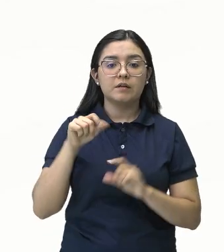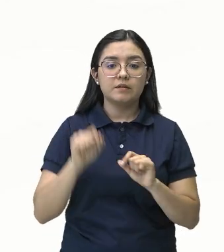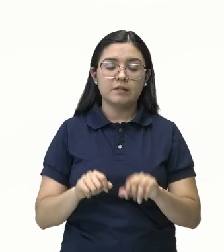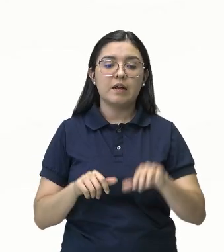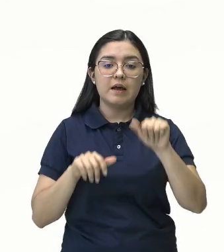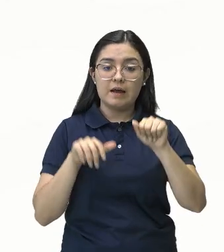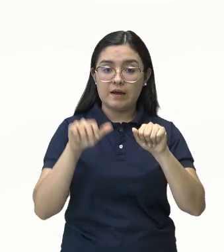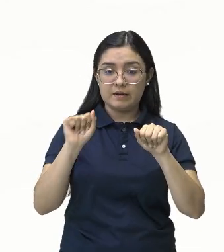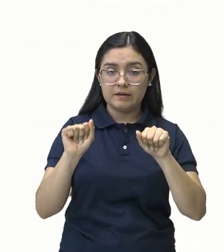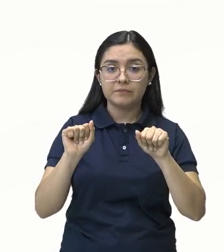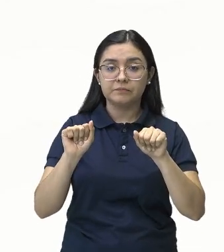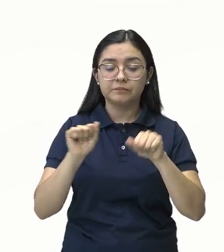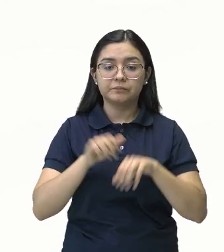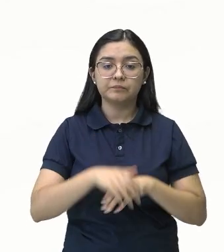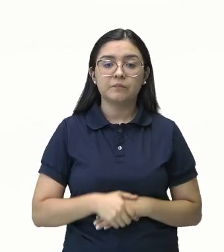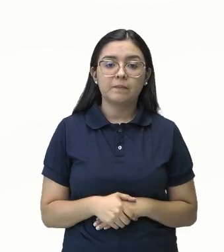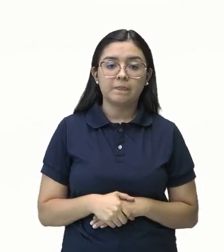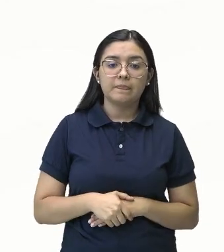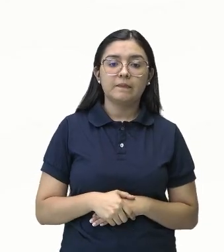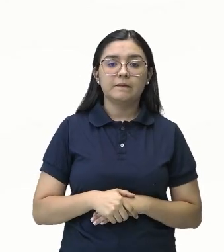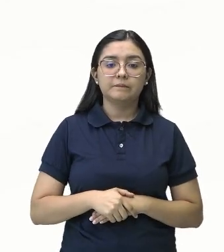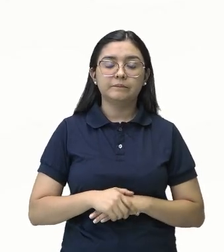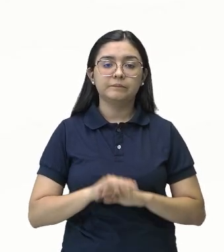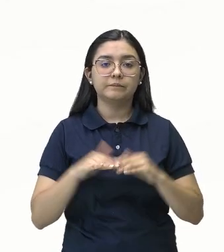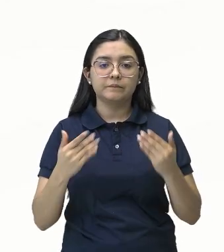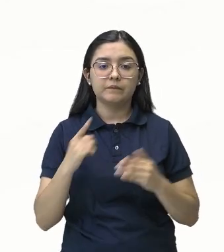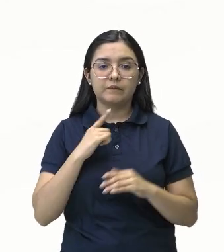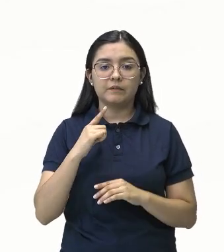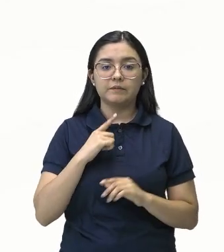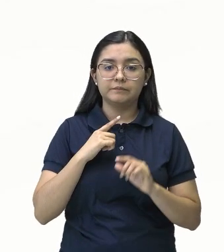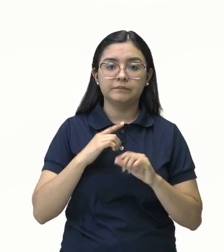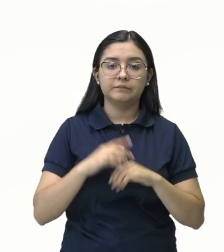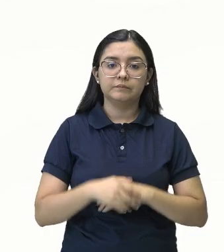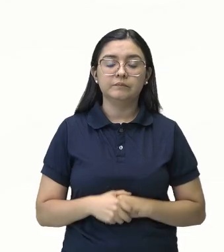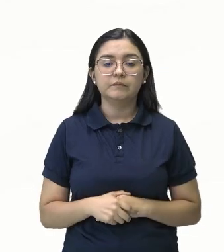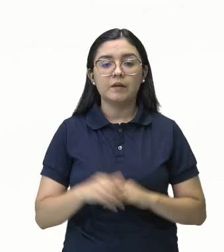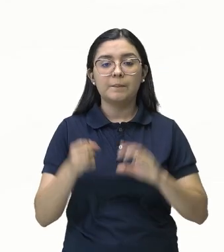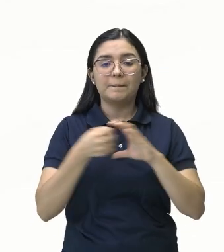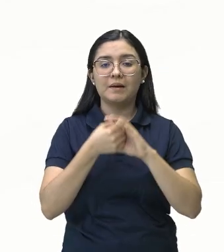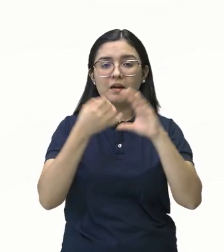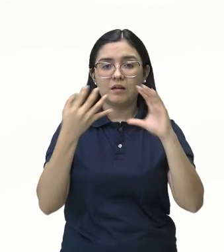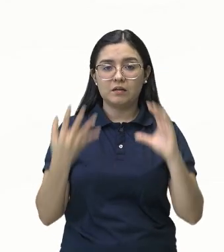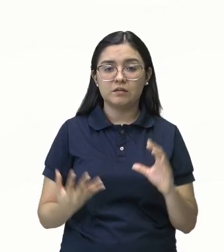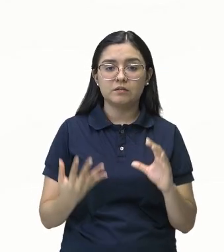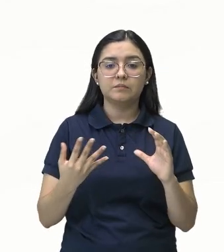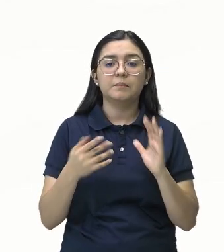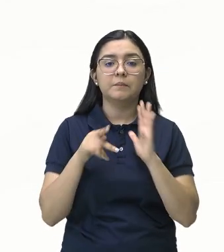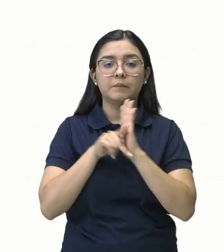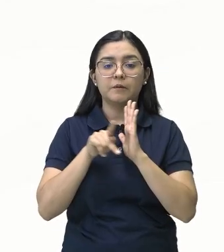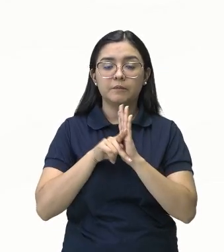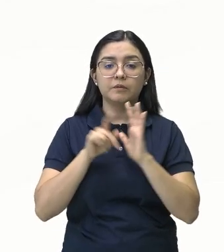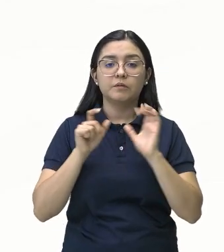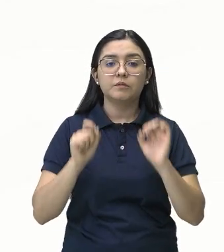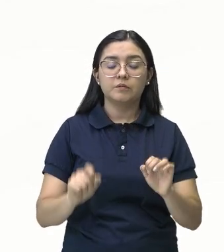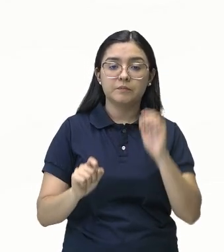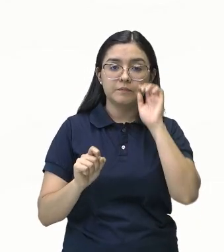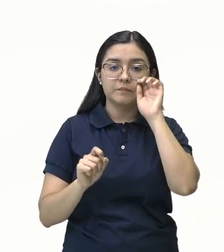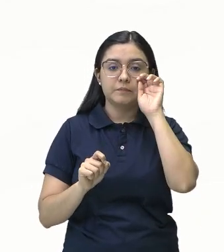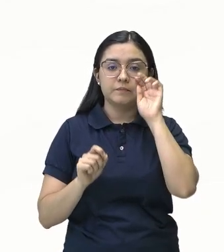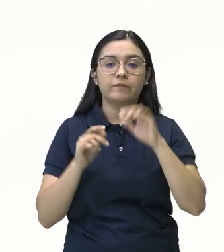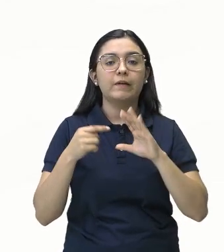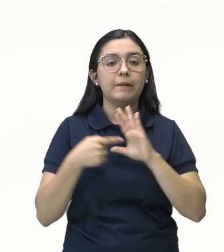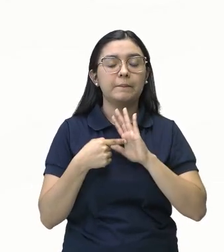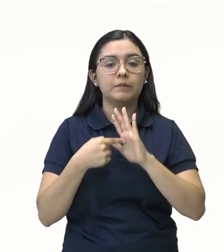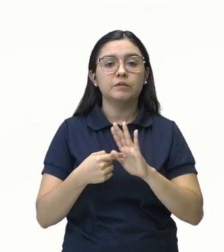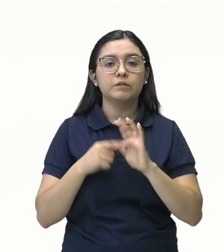de Azinho-Azinho, né, que é um homozigoto recessivo. É uma característica recessiva, ou seja, ela vai